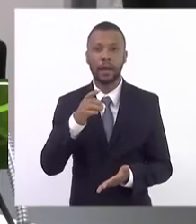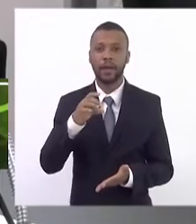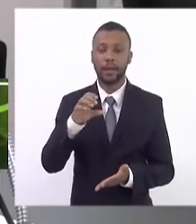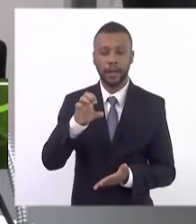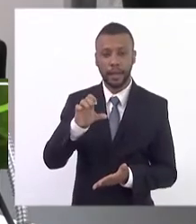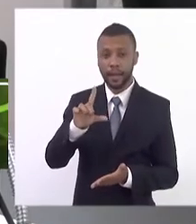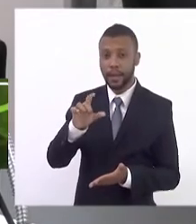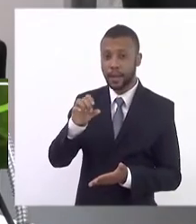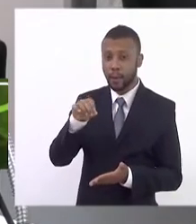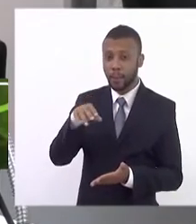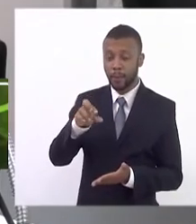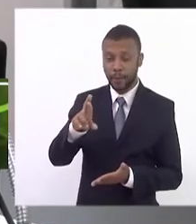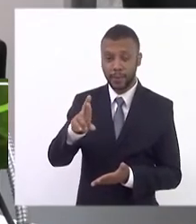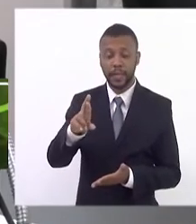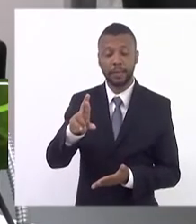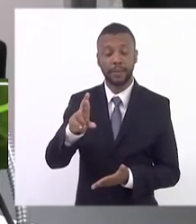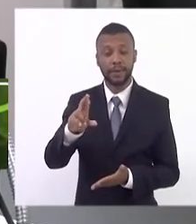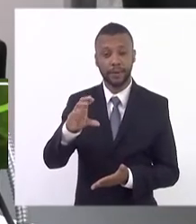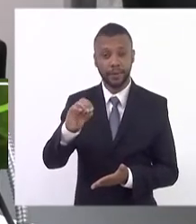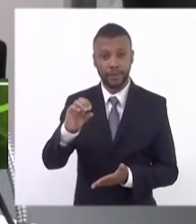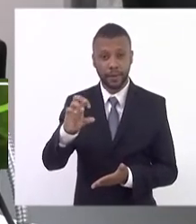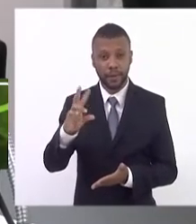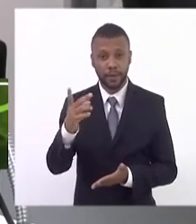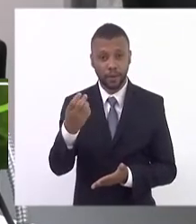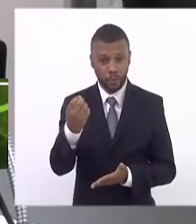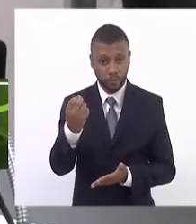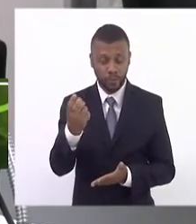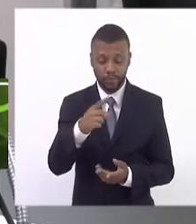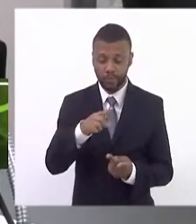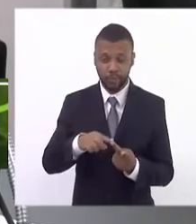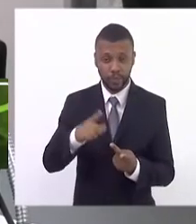Eliomar Coelho e Luiz Paulo,